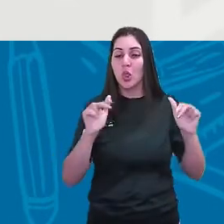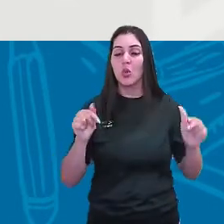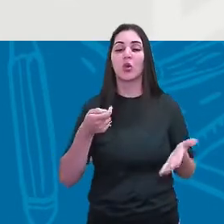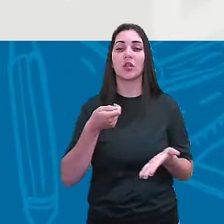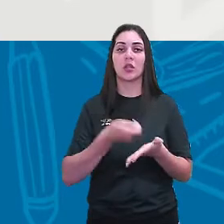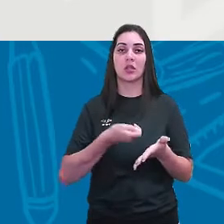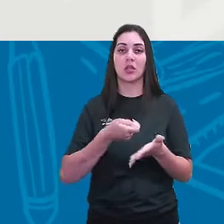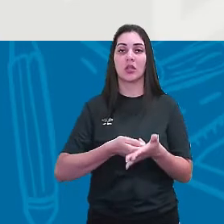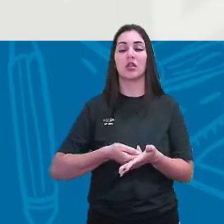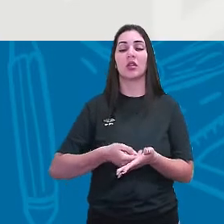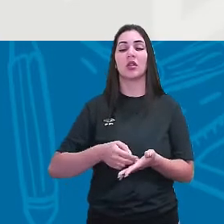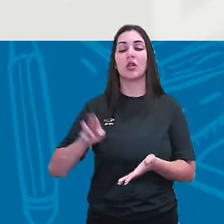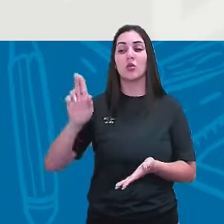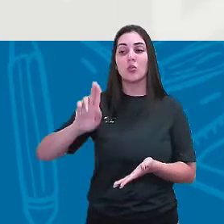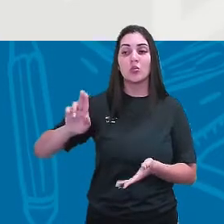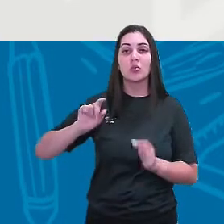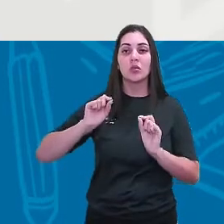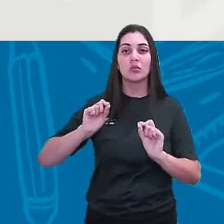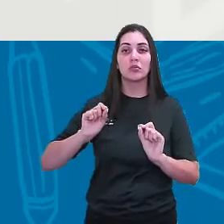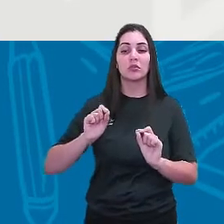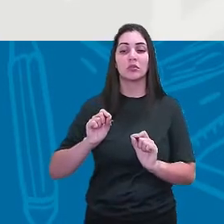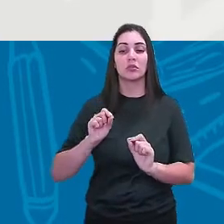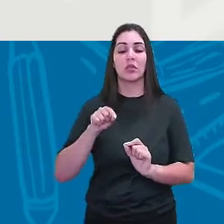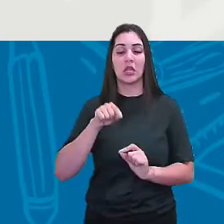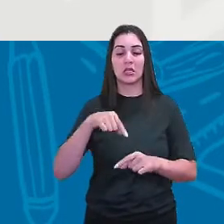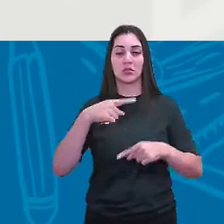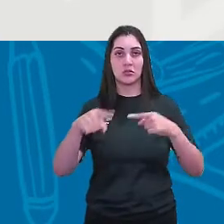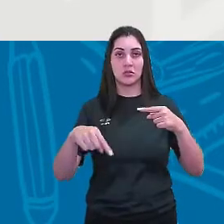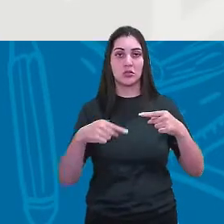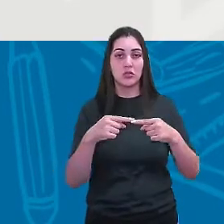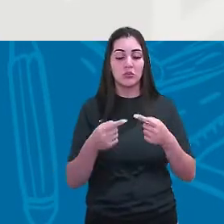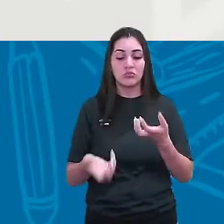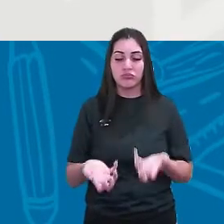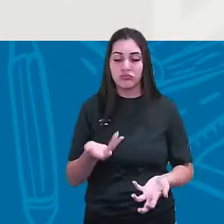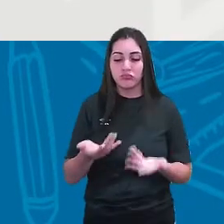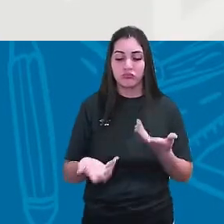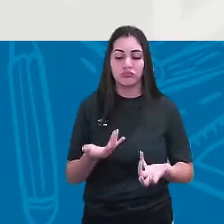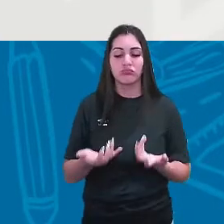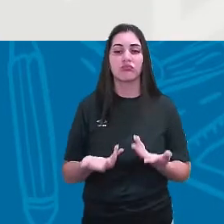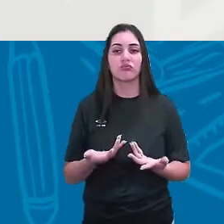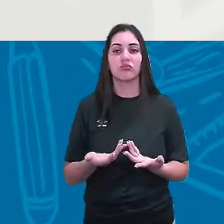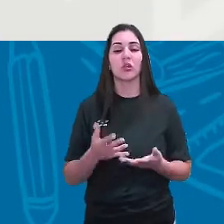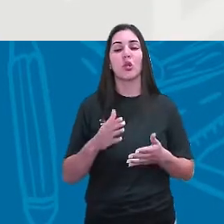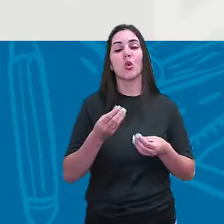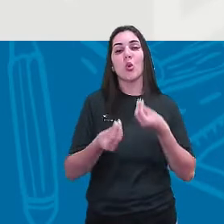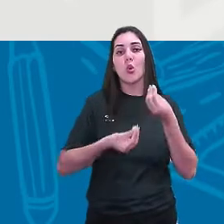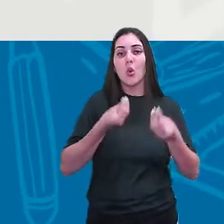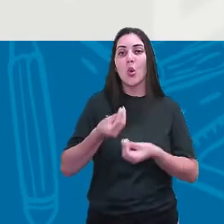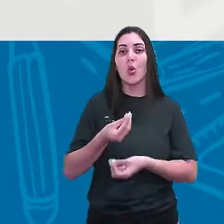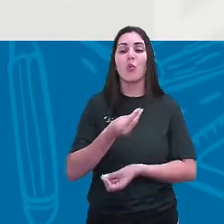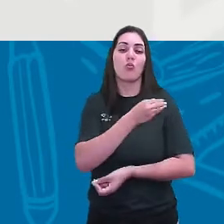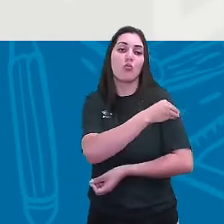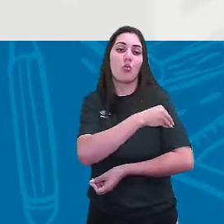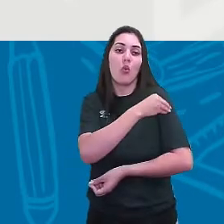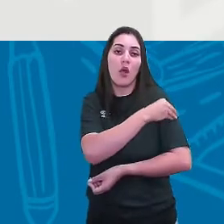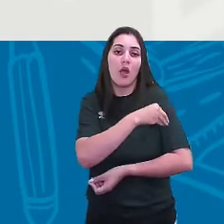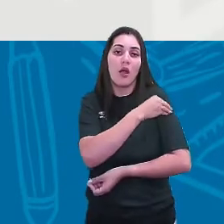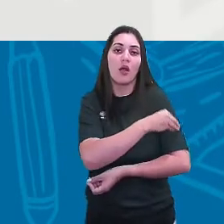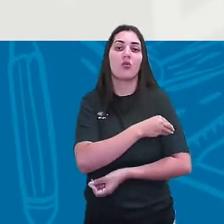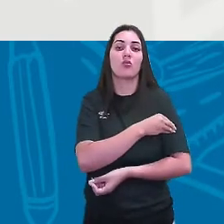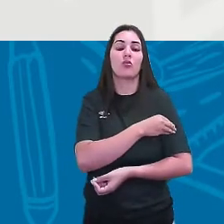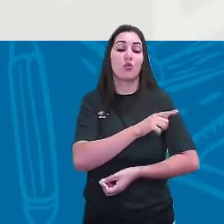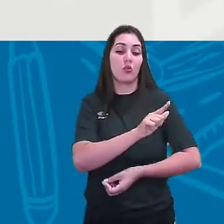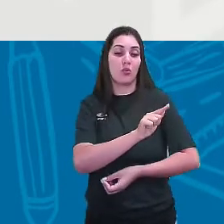tentem manusear aí esses objetos inflamáveis, tá certo? Como álcool, né, o botijão de